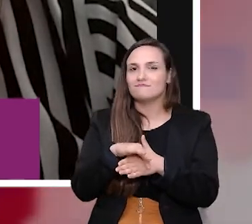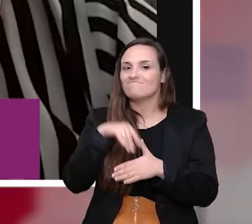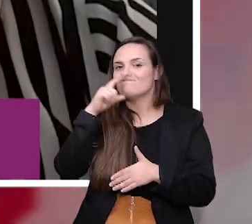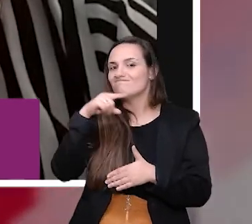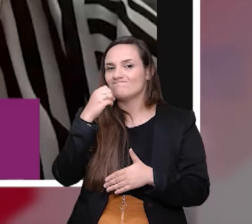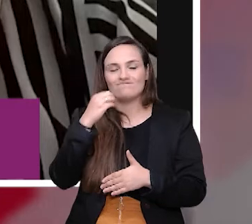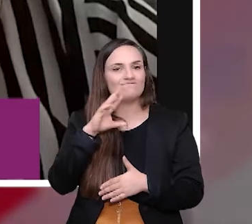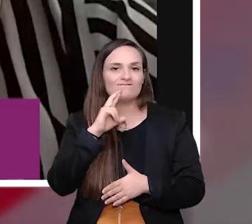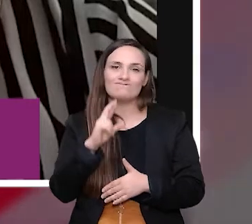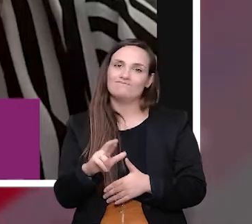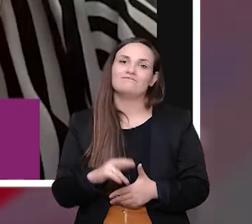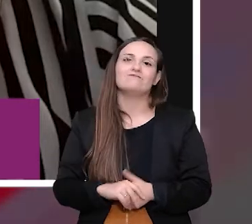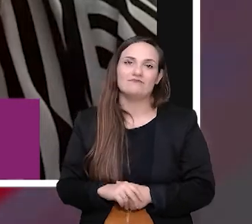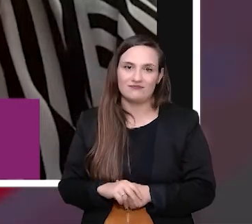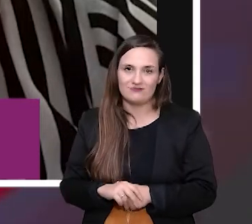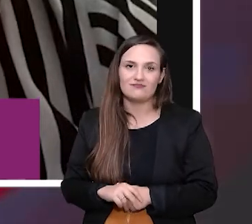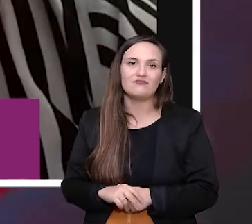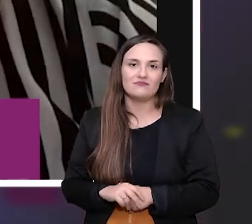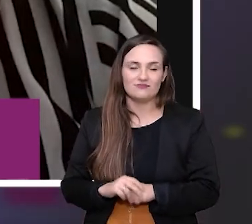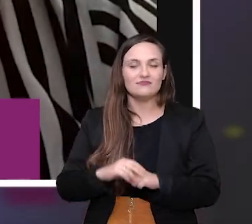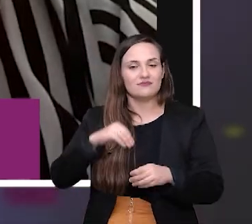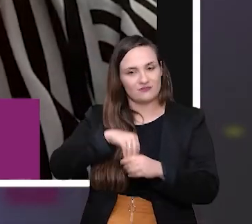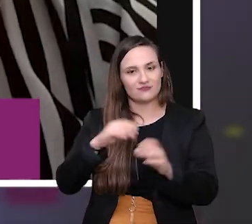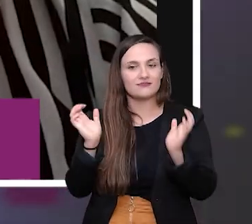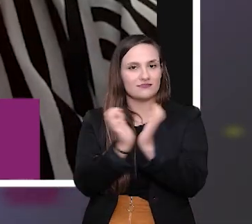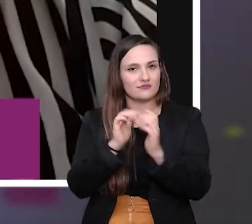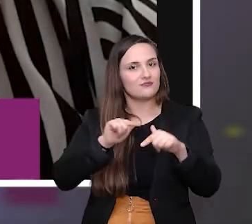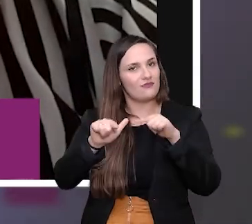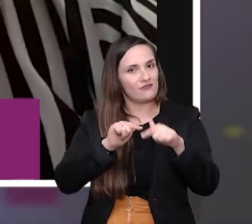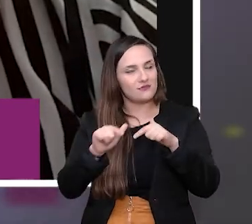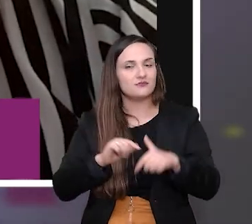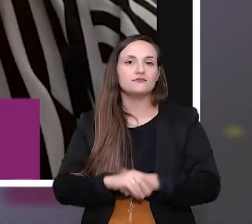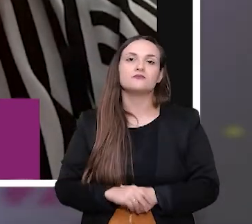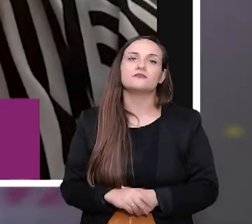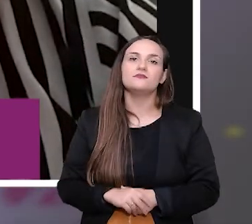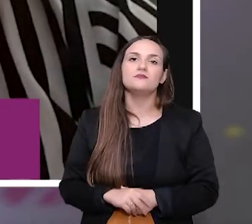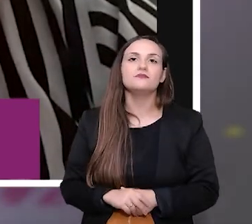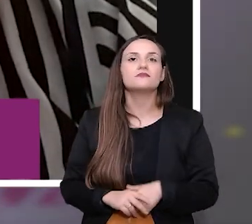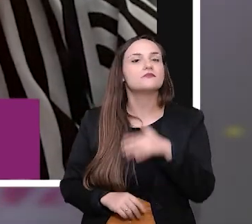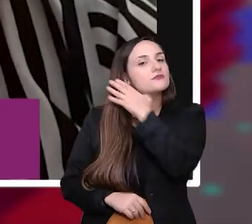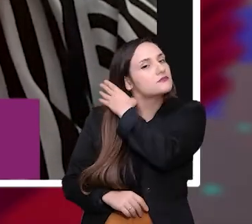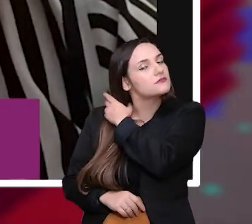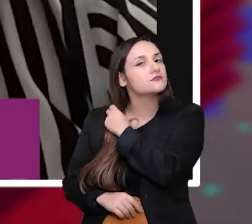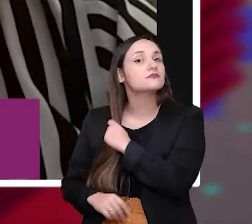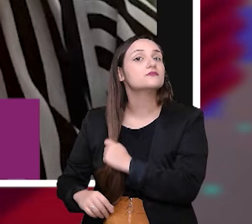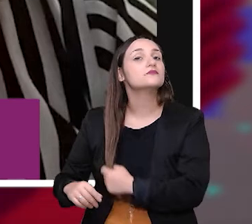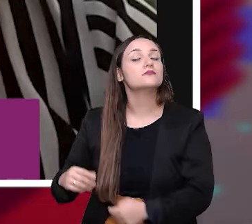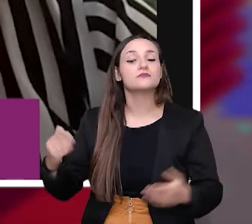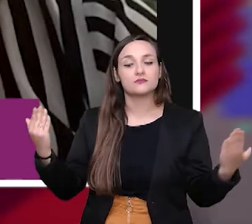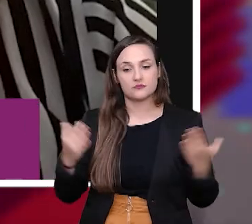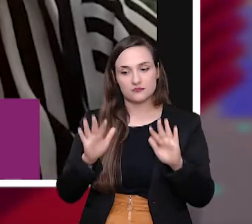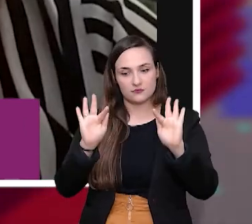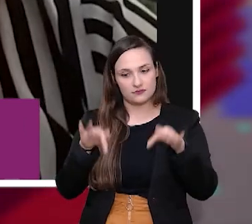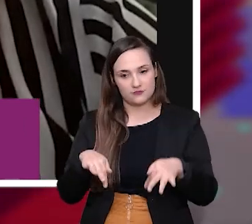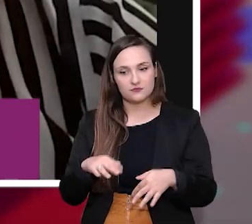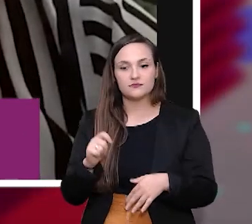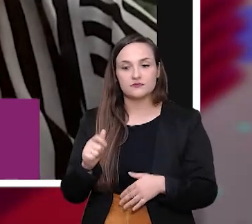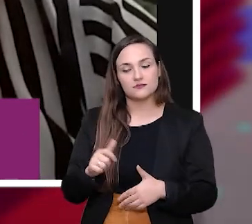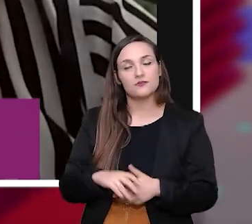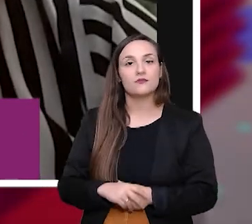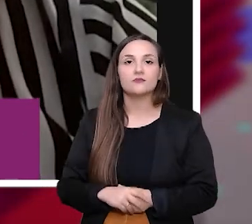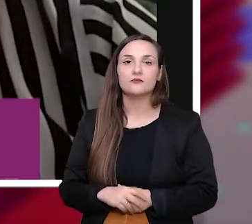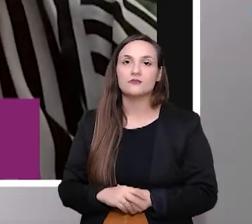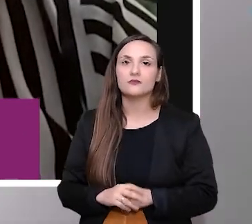obtêm resultados satisfatórios com suas equipes na gestão. E para Exatamente. finalizar, né, já que